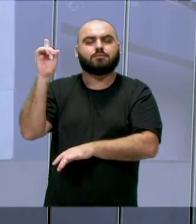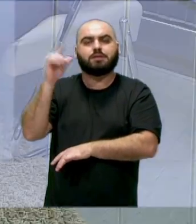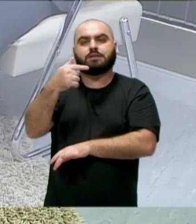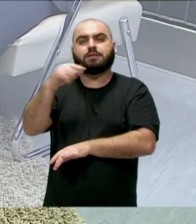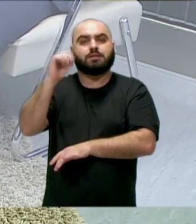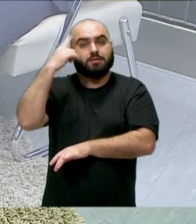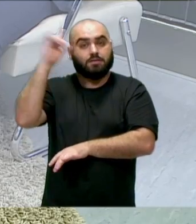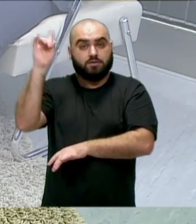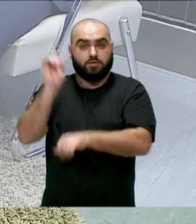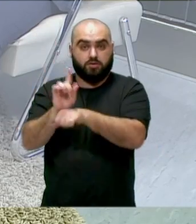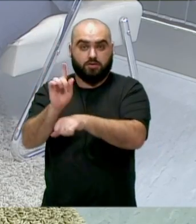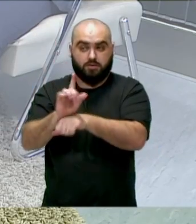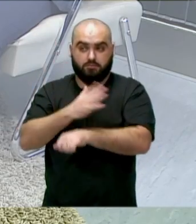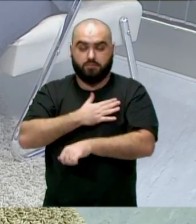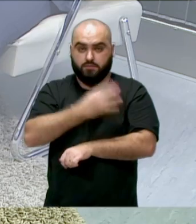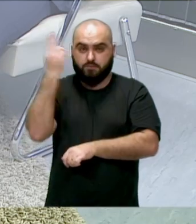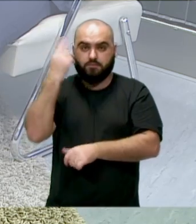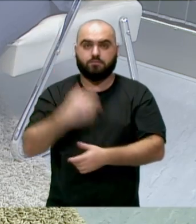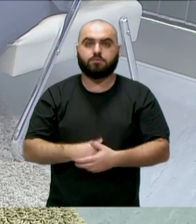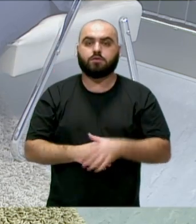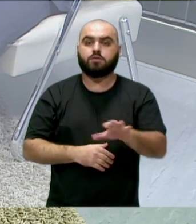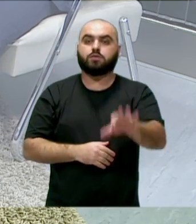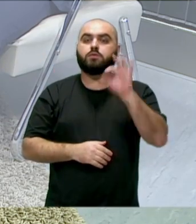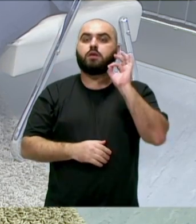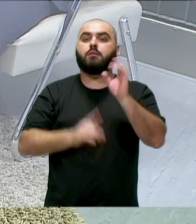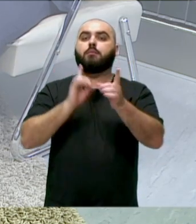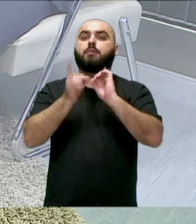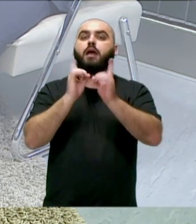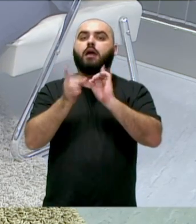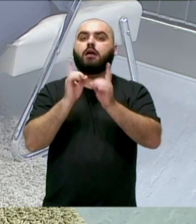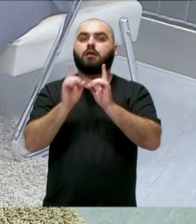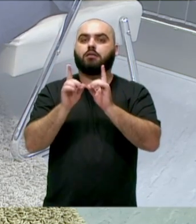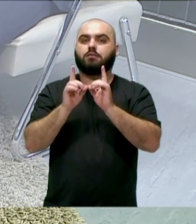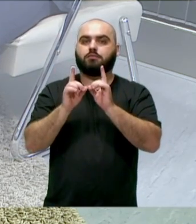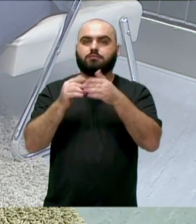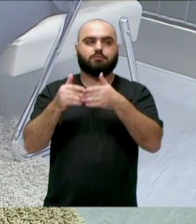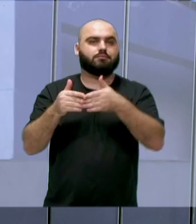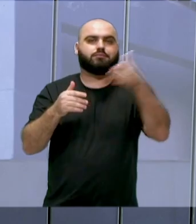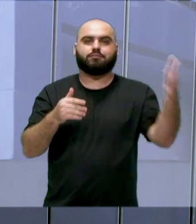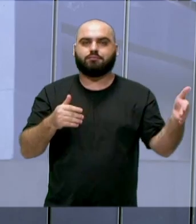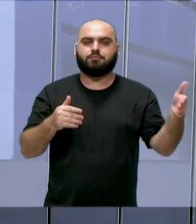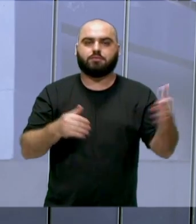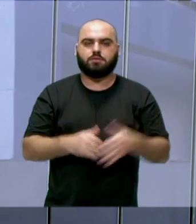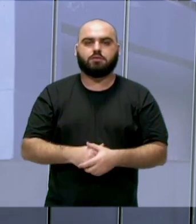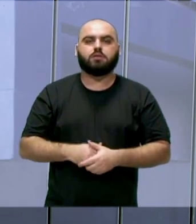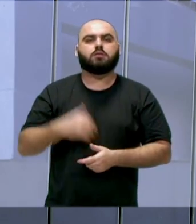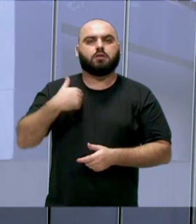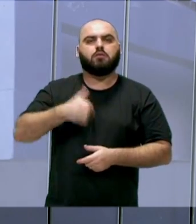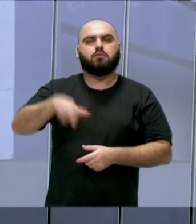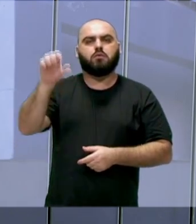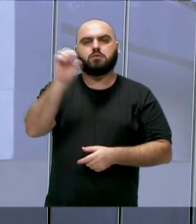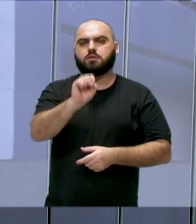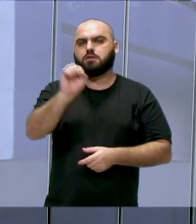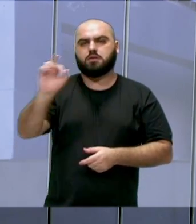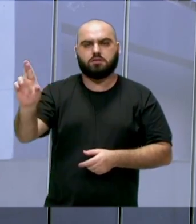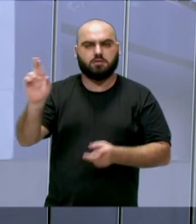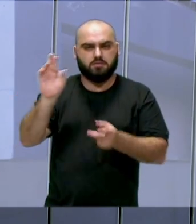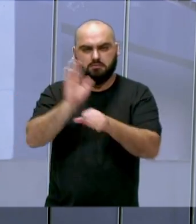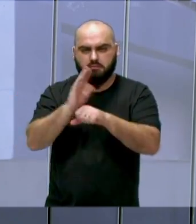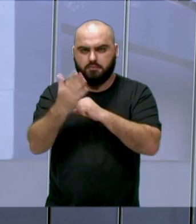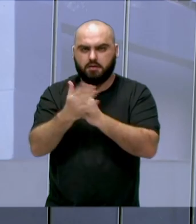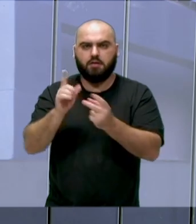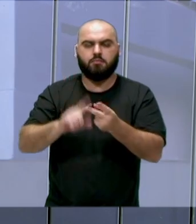dias de gestão. Eu adotei a BR para lá, como eu digo, a BR do interior. Então eu tenho andado muito, Santa Regina, tenho andado